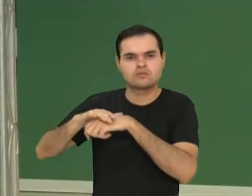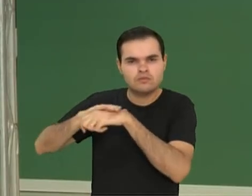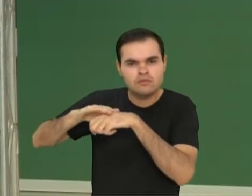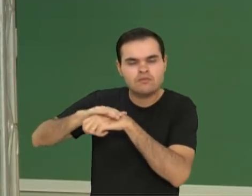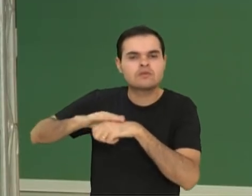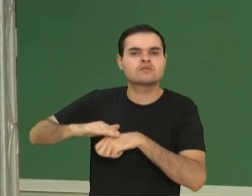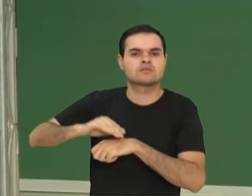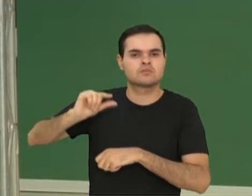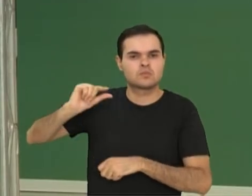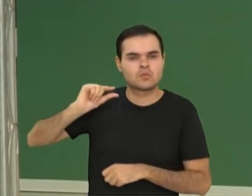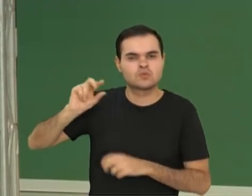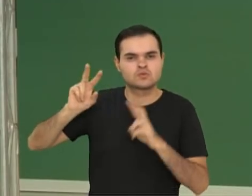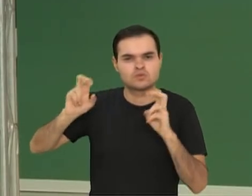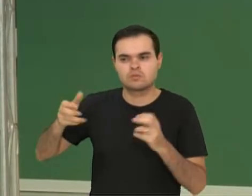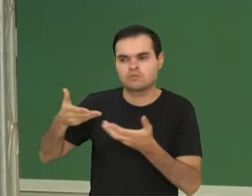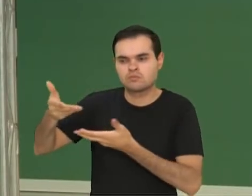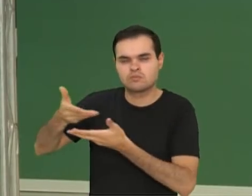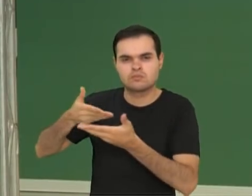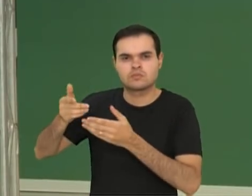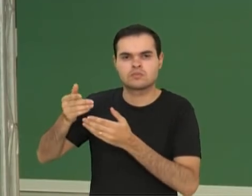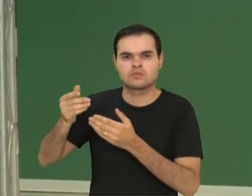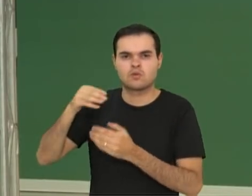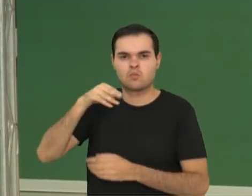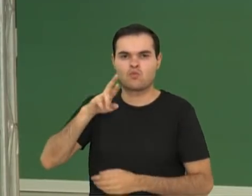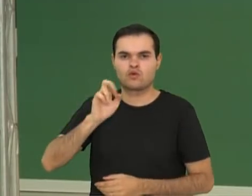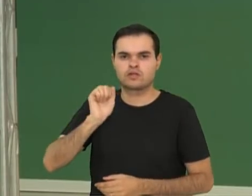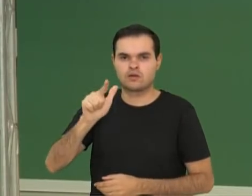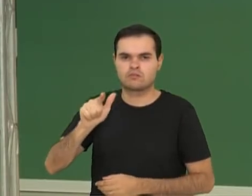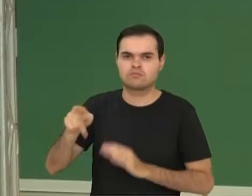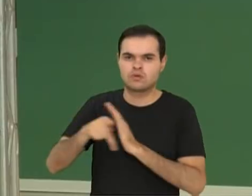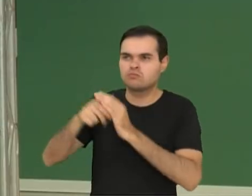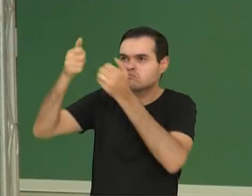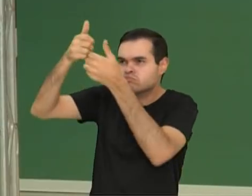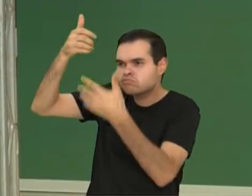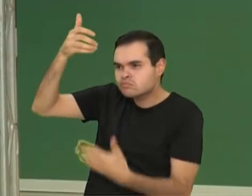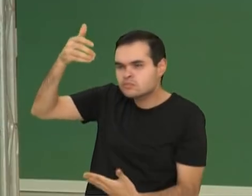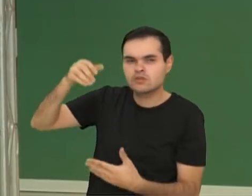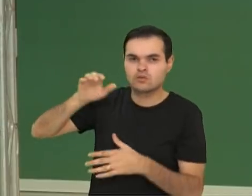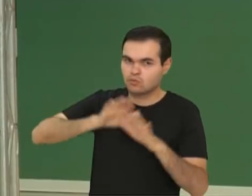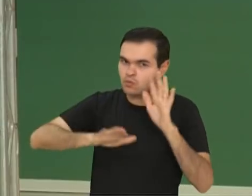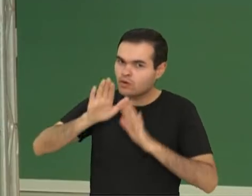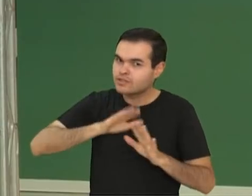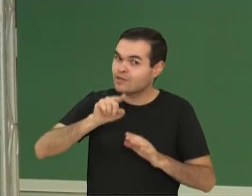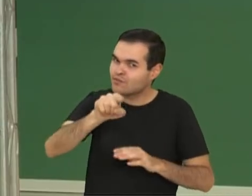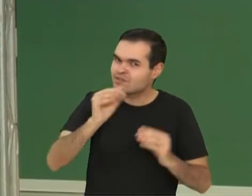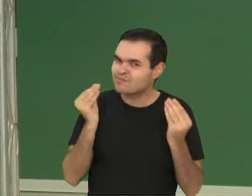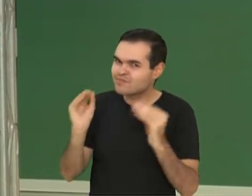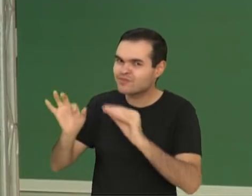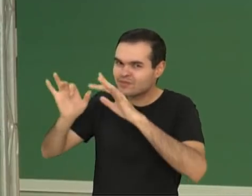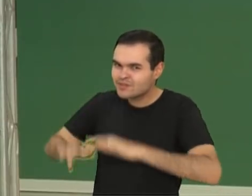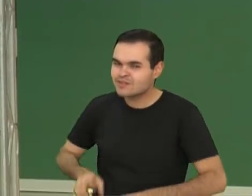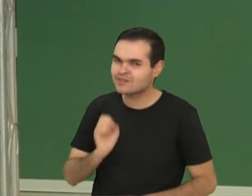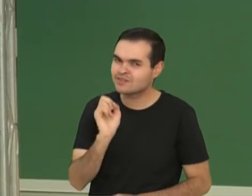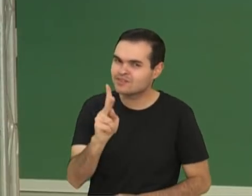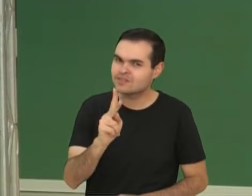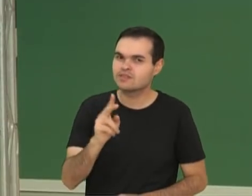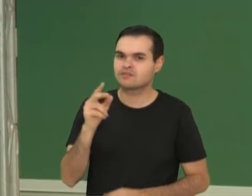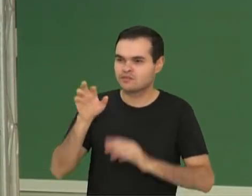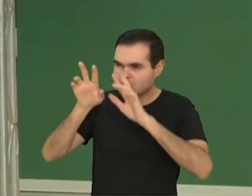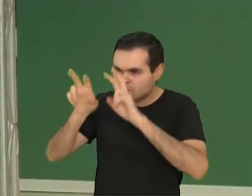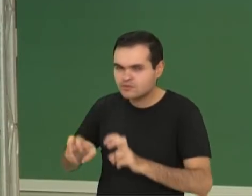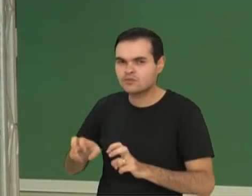conteúdo com o pessoal da sua turma no mural. O mural é para isso, para interação. Tome cuidado com o que você vai escrever. Escreva algo